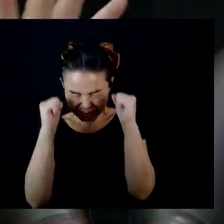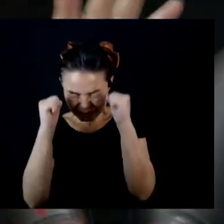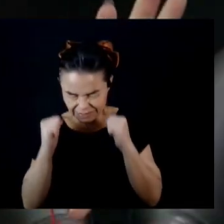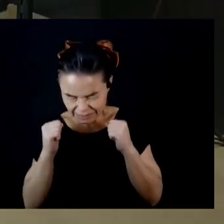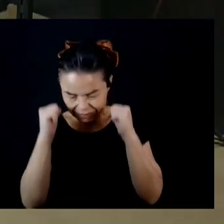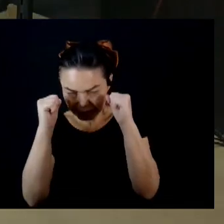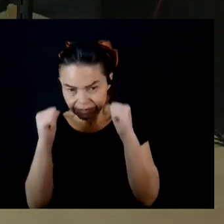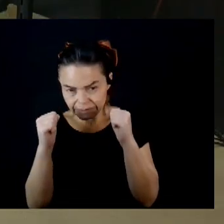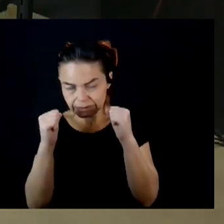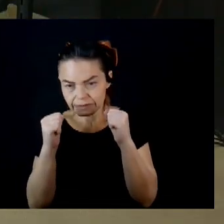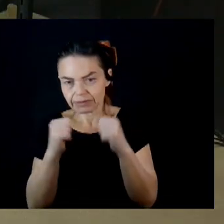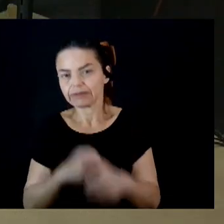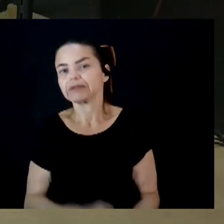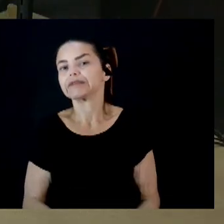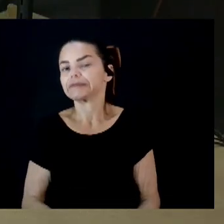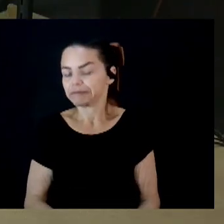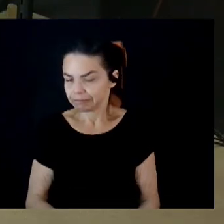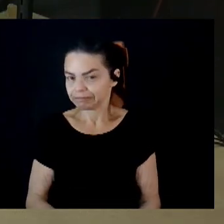banho, seu bíceps.